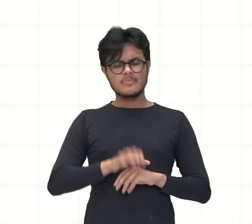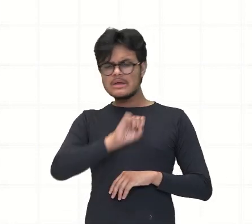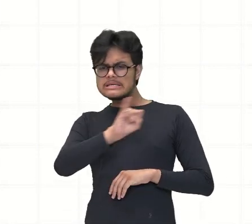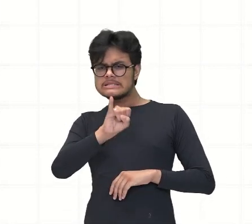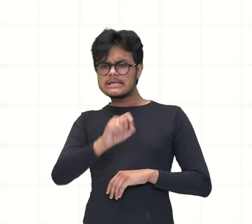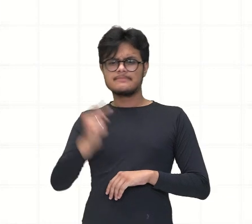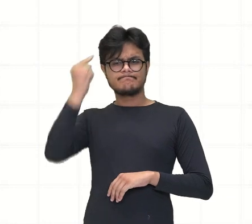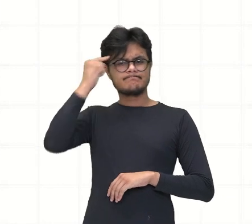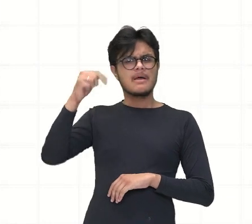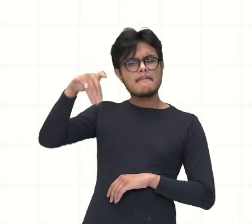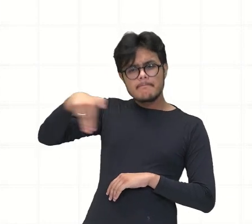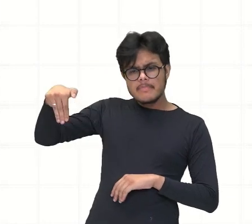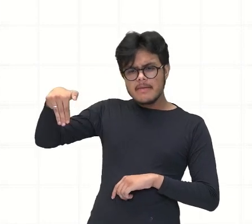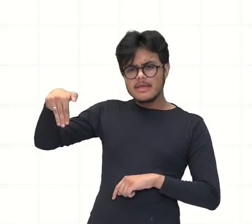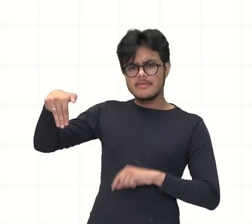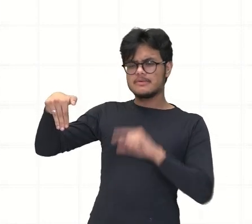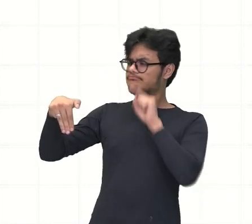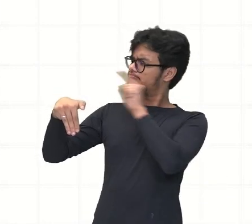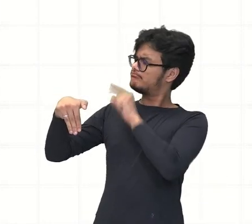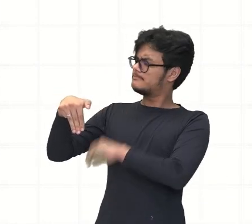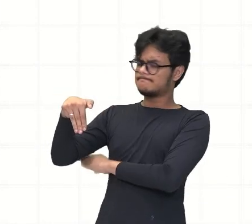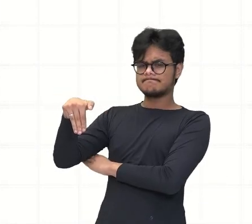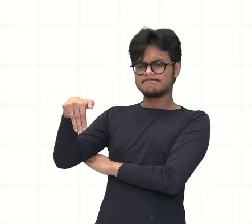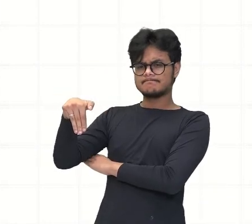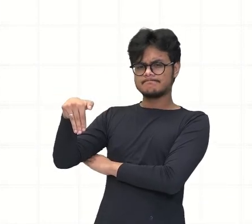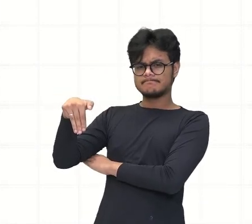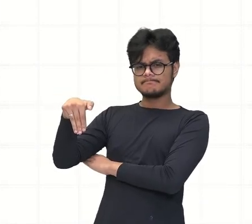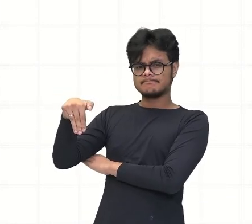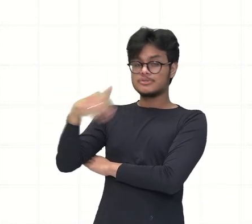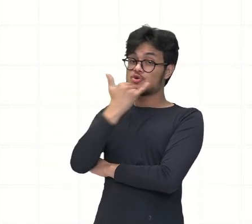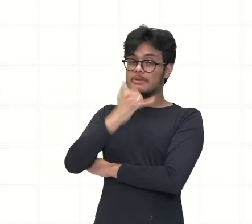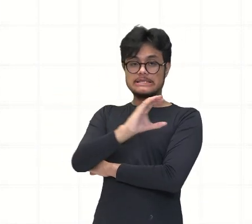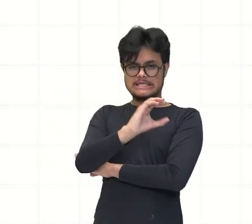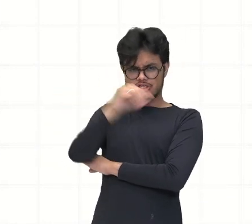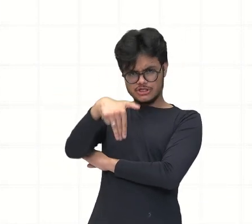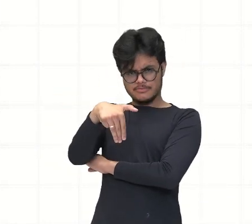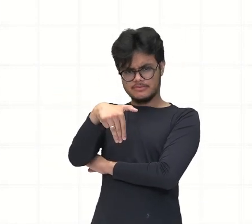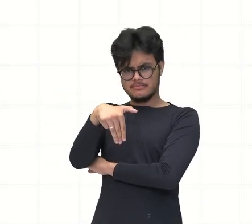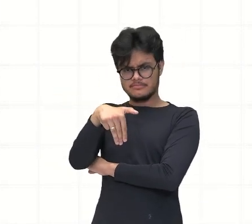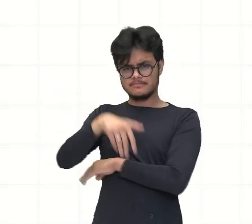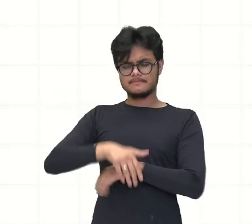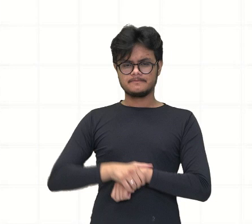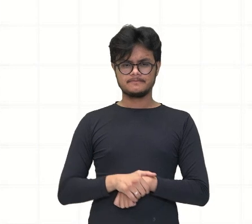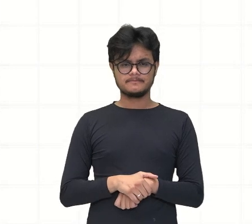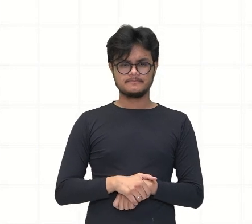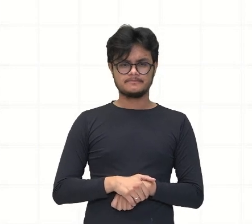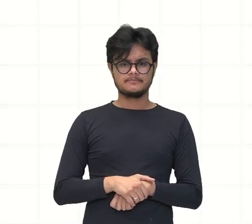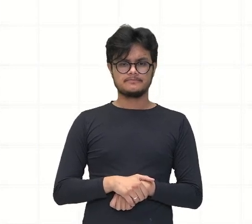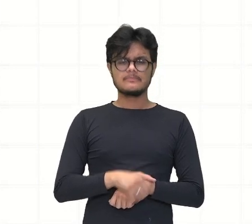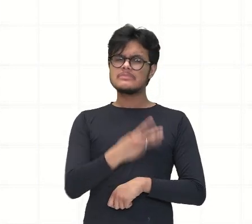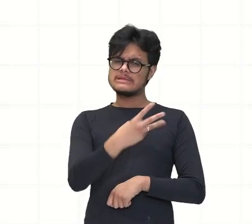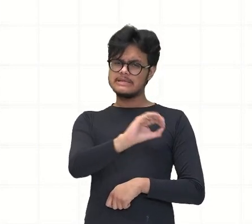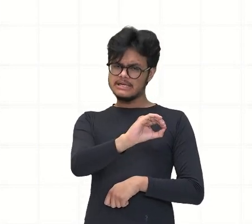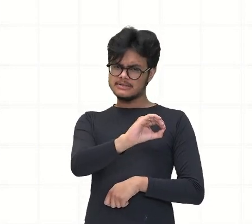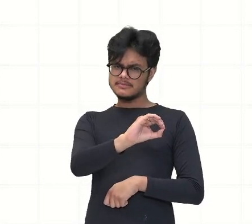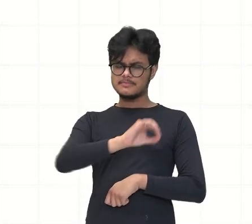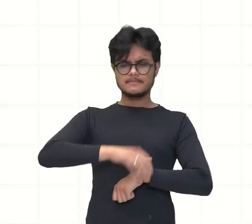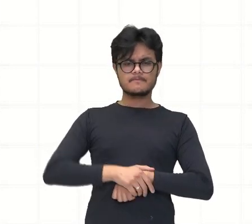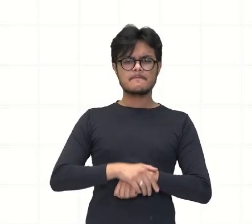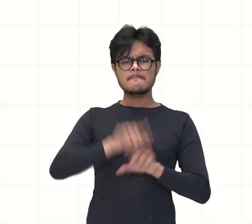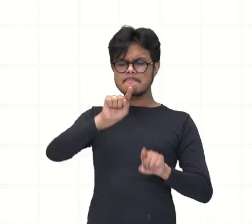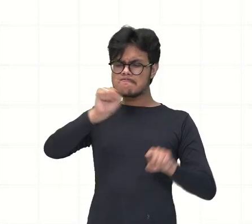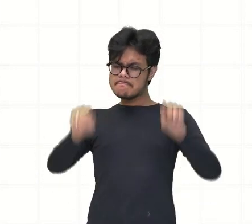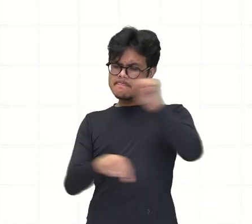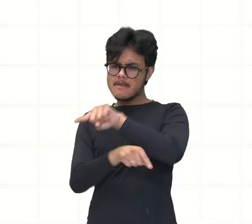unidade em milímetros, ou em centímetros, que é 30, e eu quero